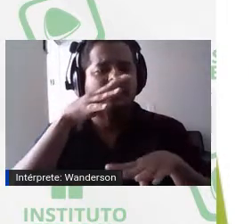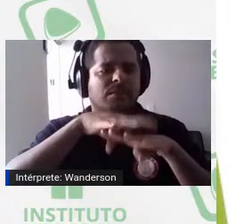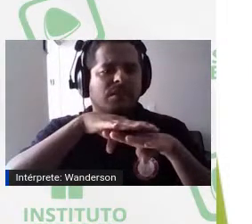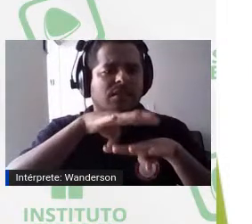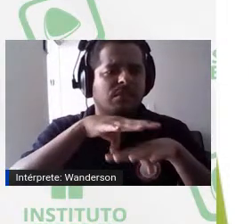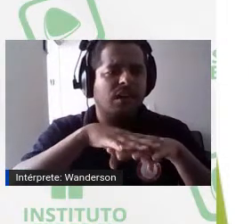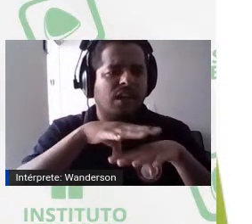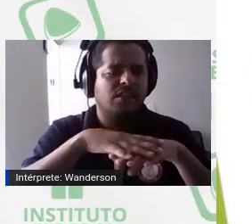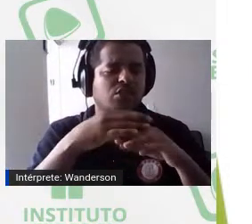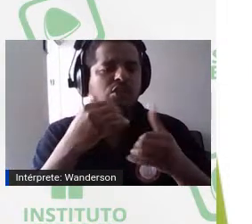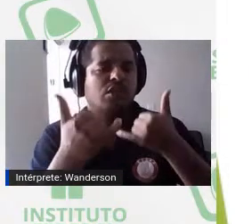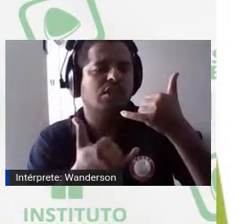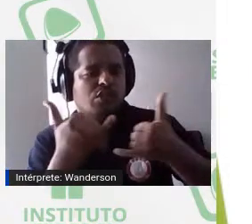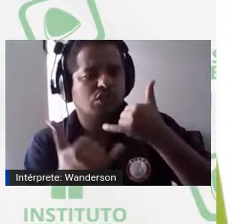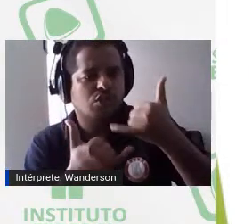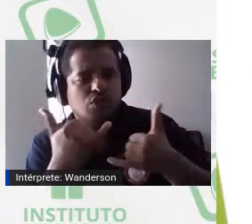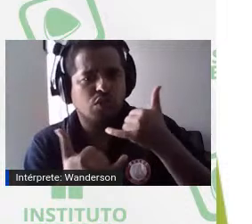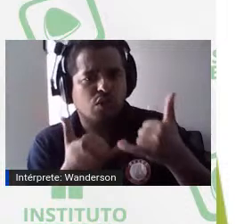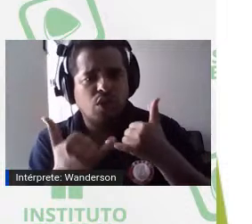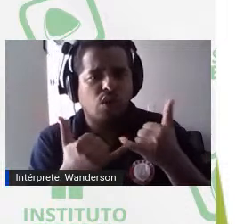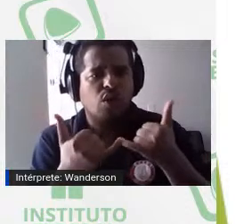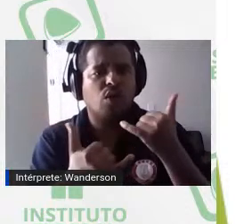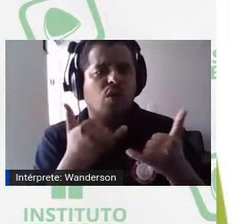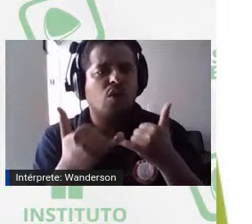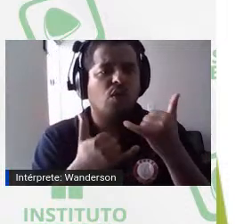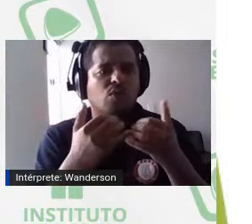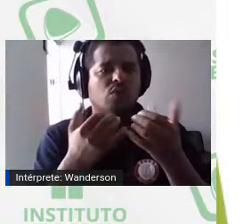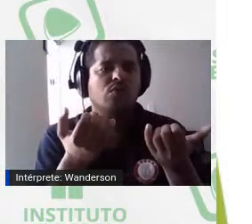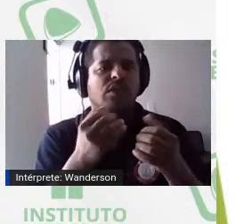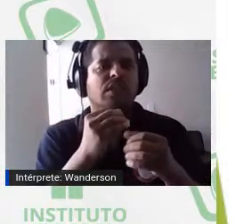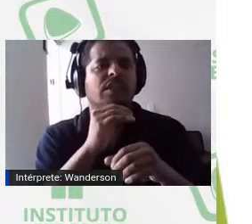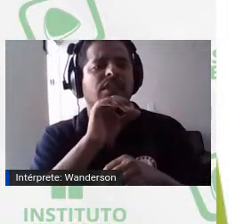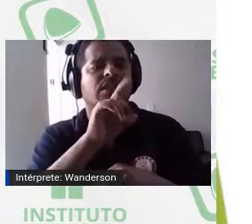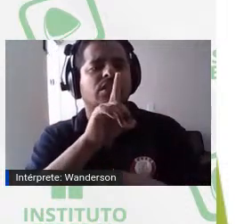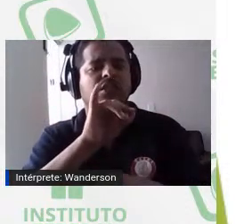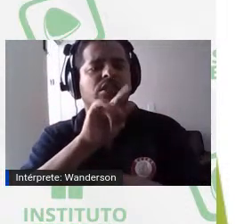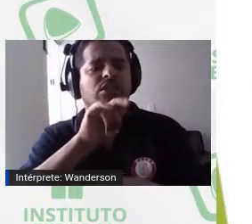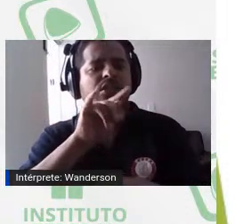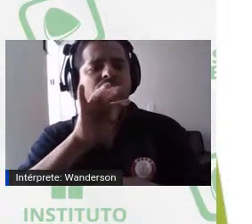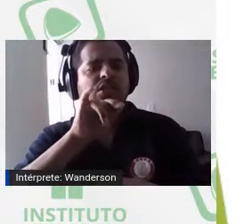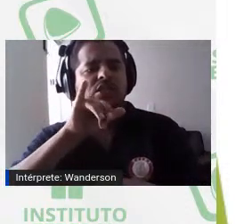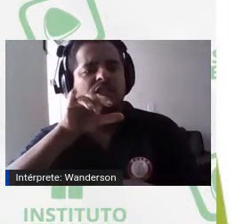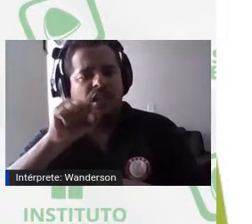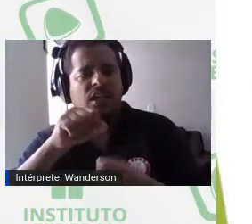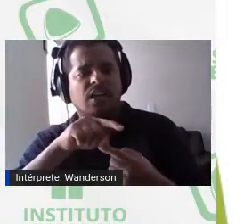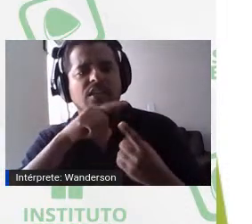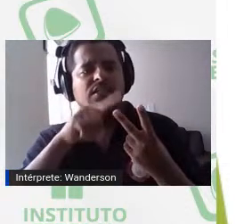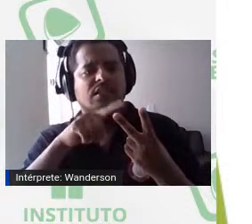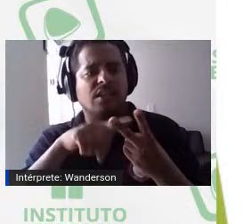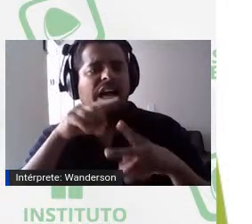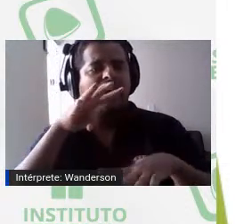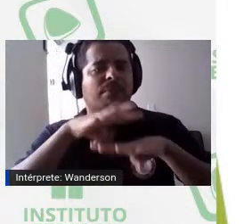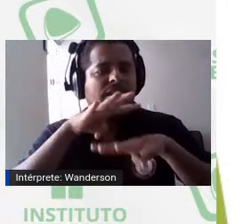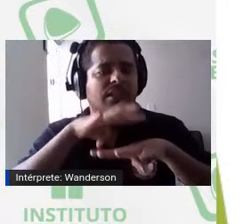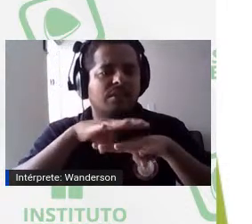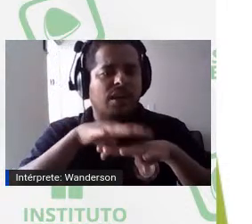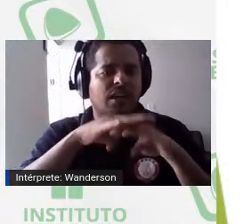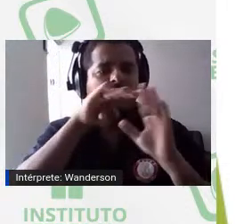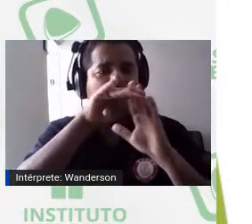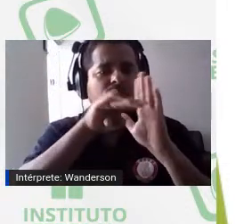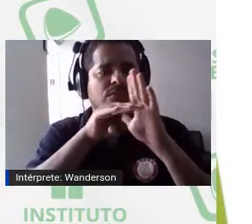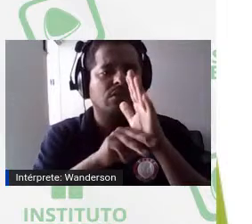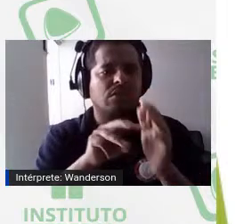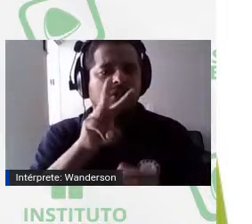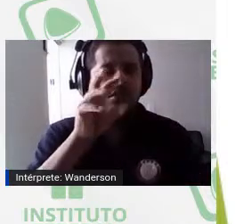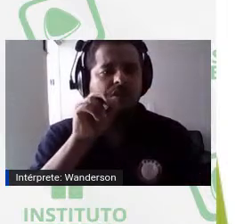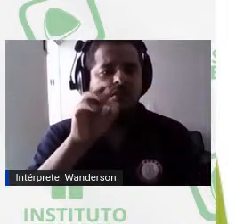numéricas, GeoGebra novamente, a escrita matemática no Word e o uso de softwares como R e RStudio no ensino de